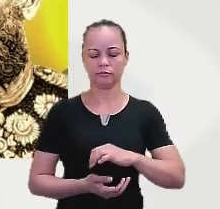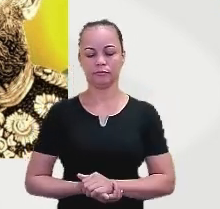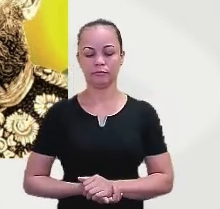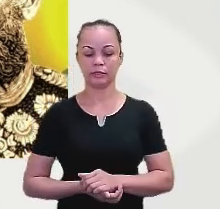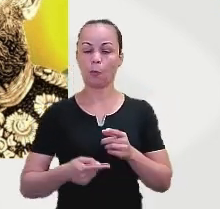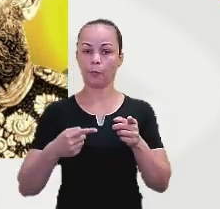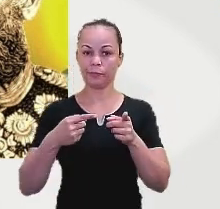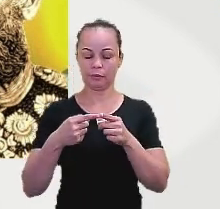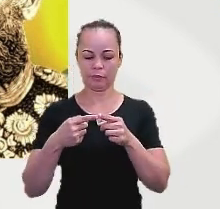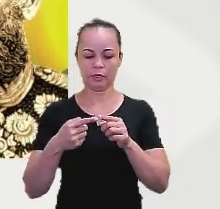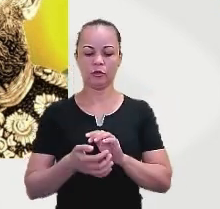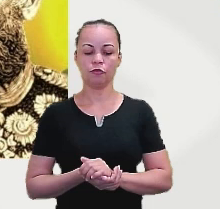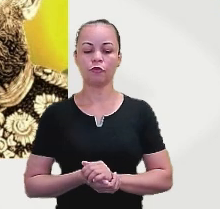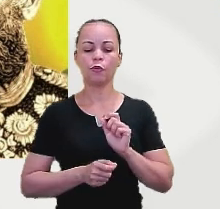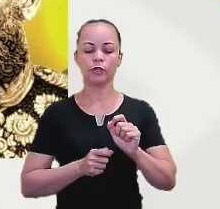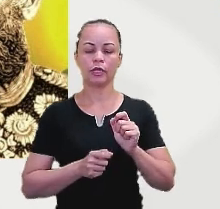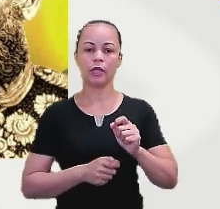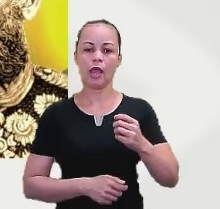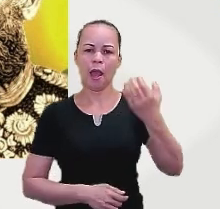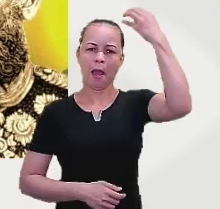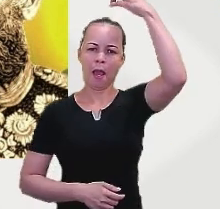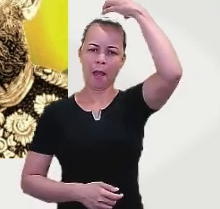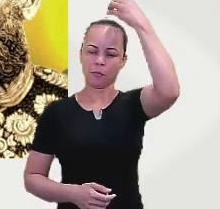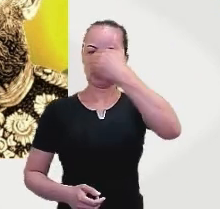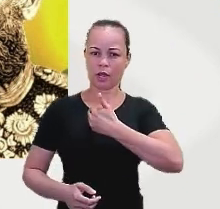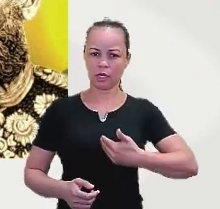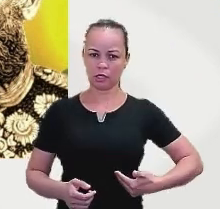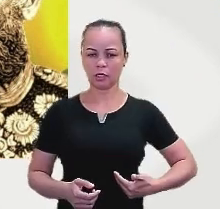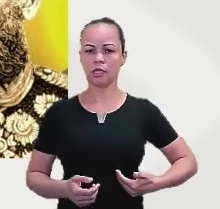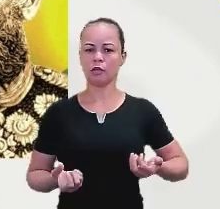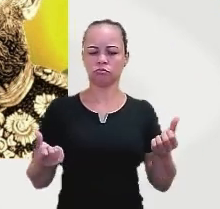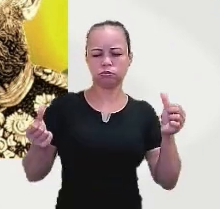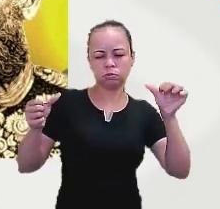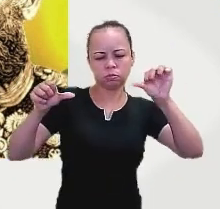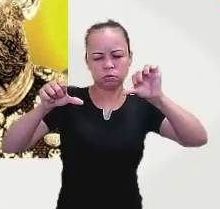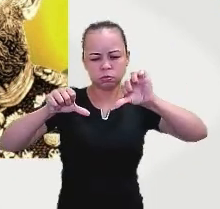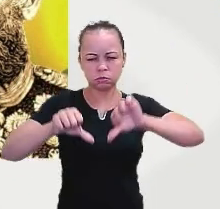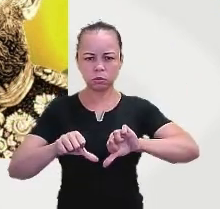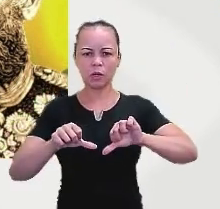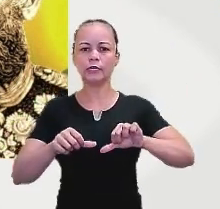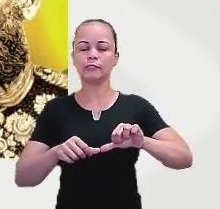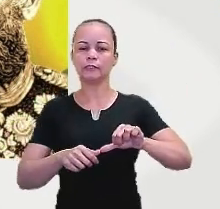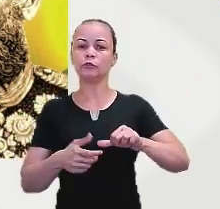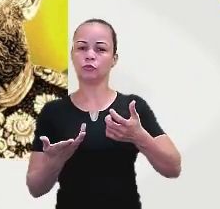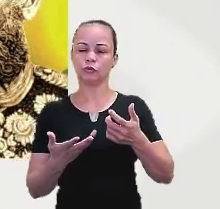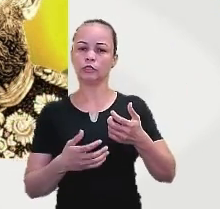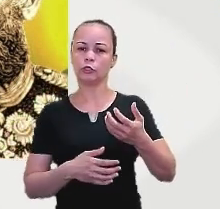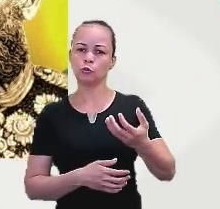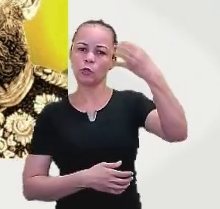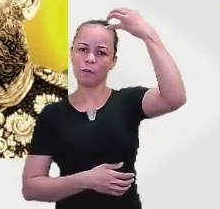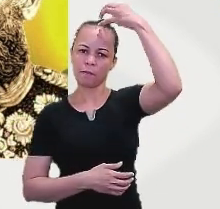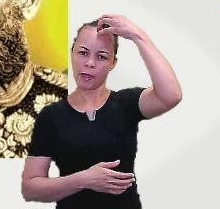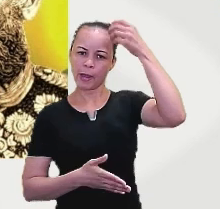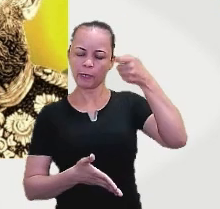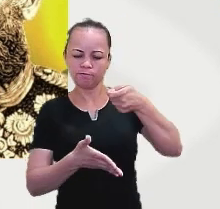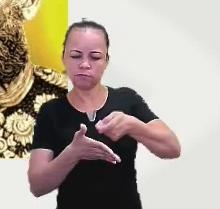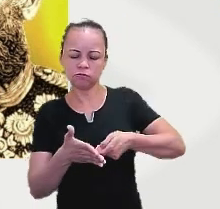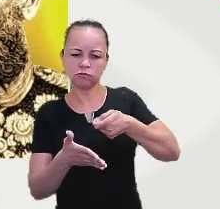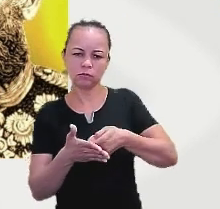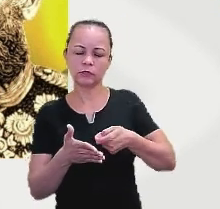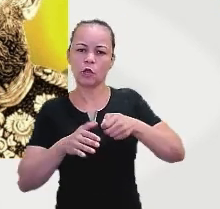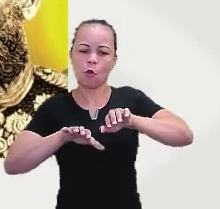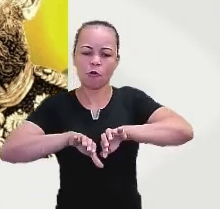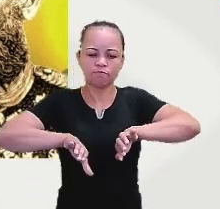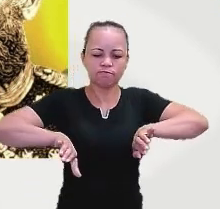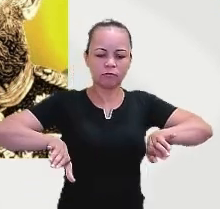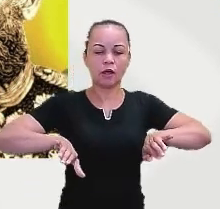Primeiro, a crise pelo qual a monarquia brasileira no Segundo Império enfrentava, com o